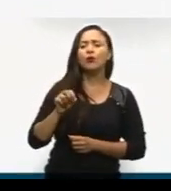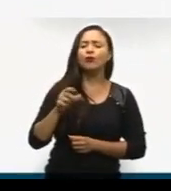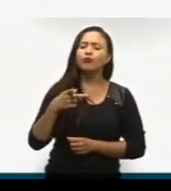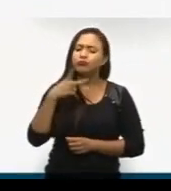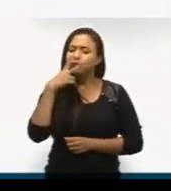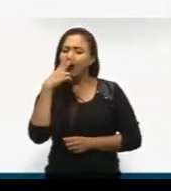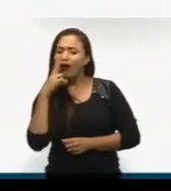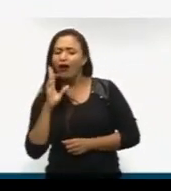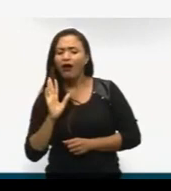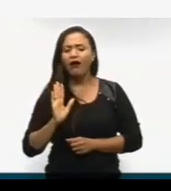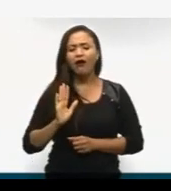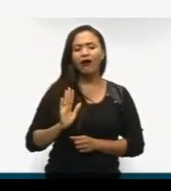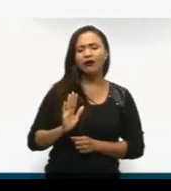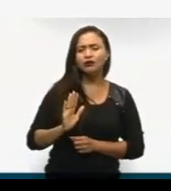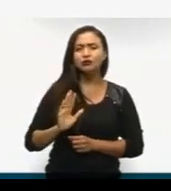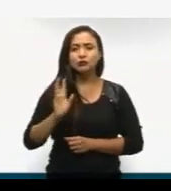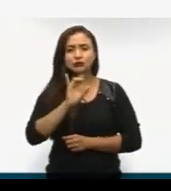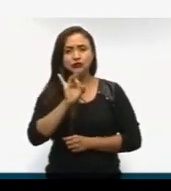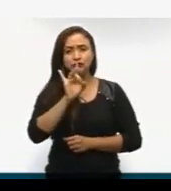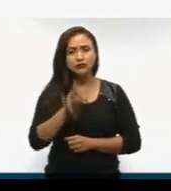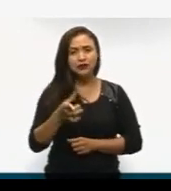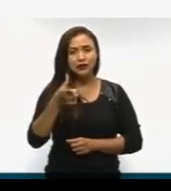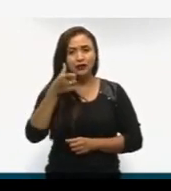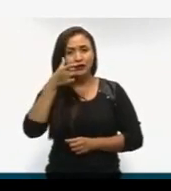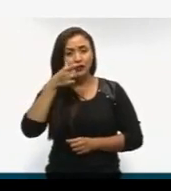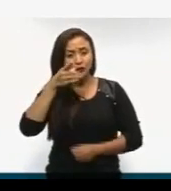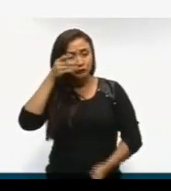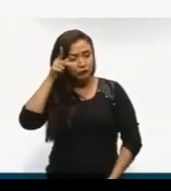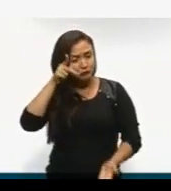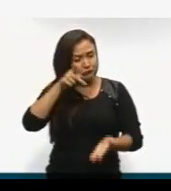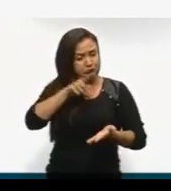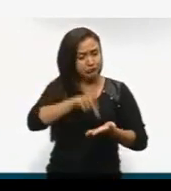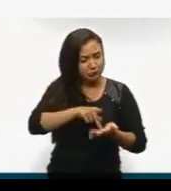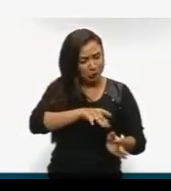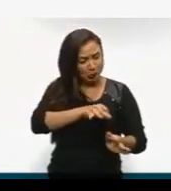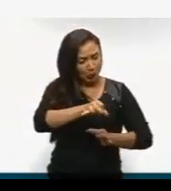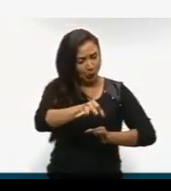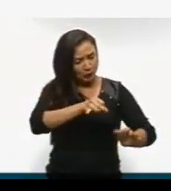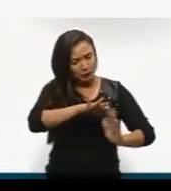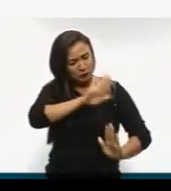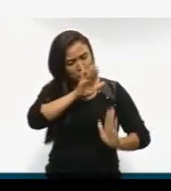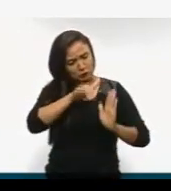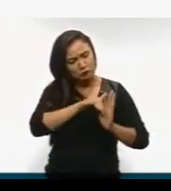Então, se você acertar o orçamento redondinho, certinho ali, R$